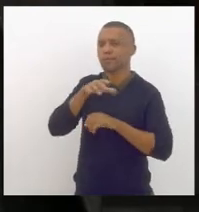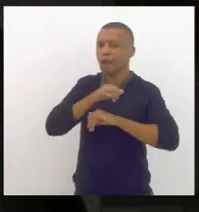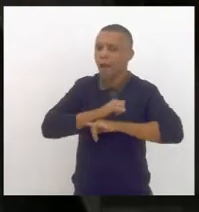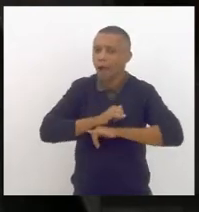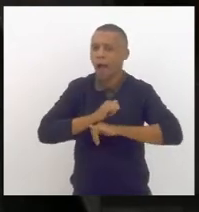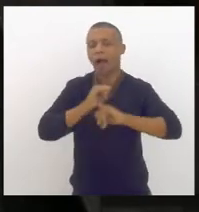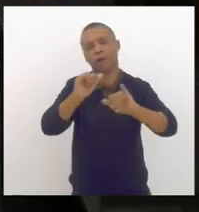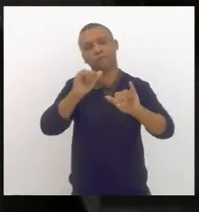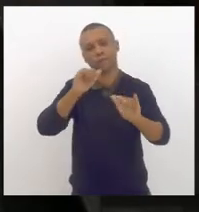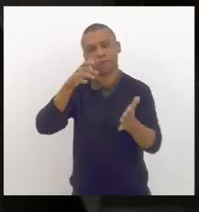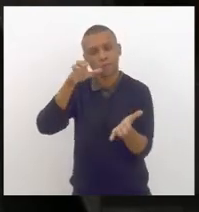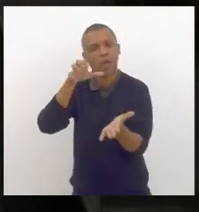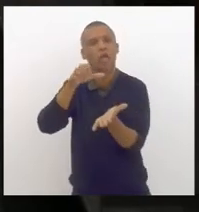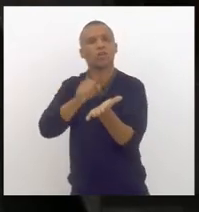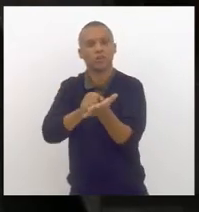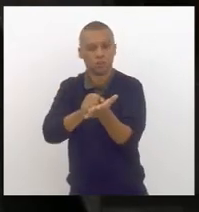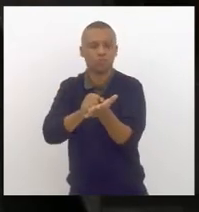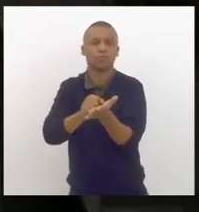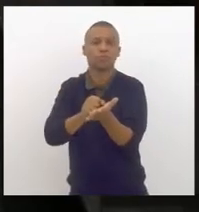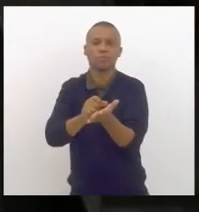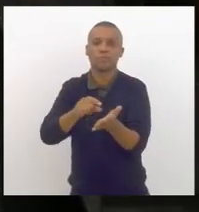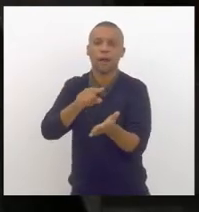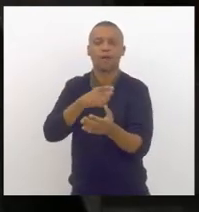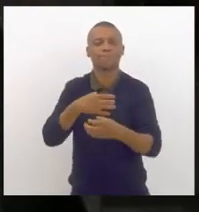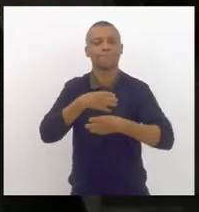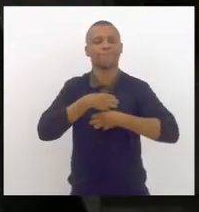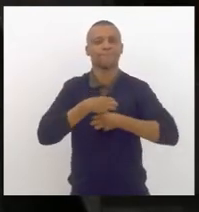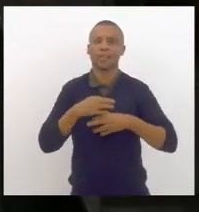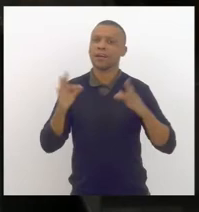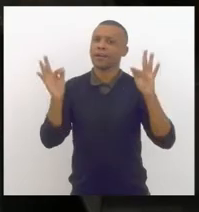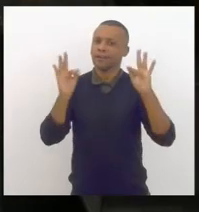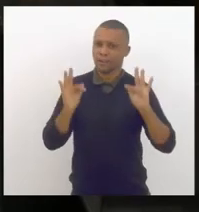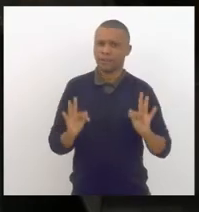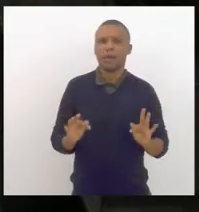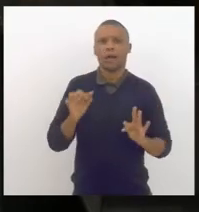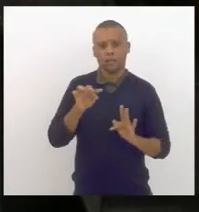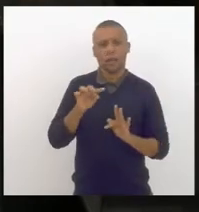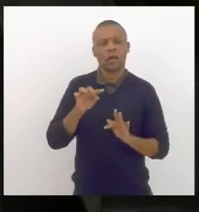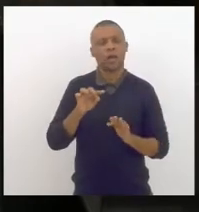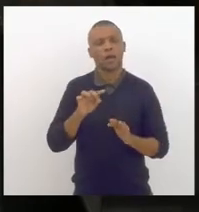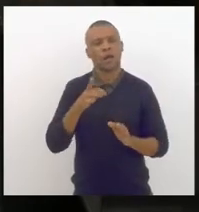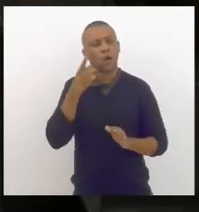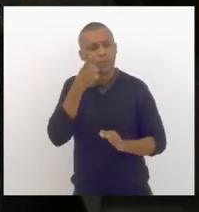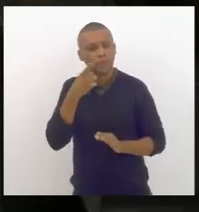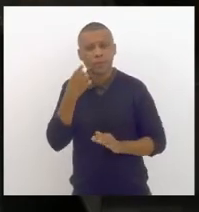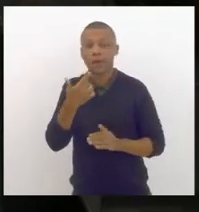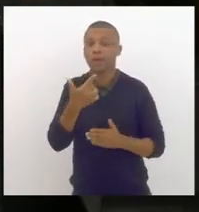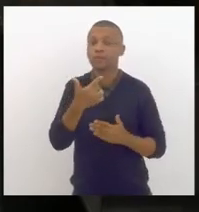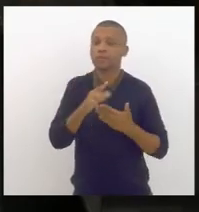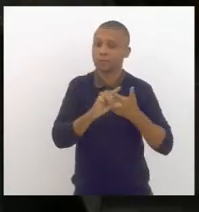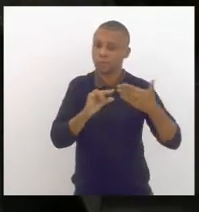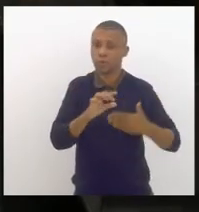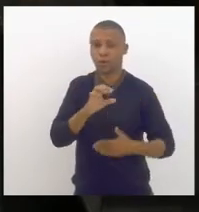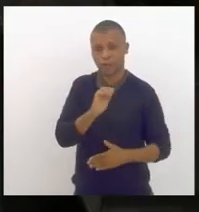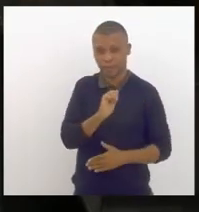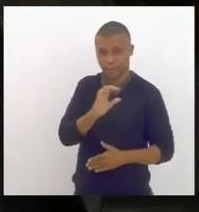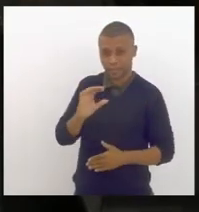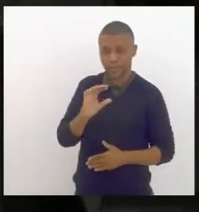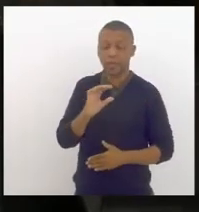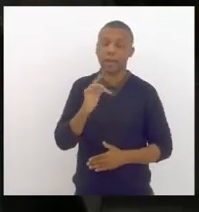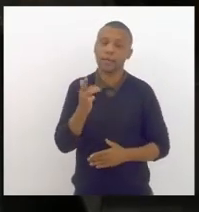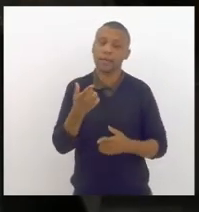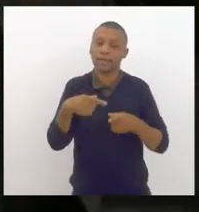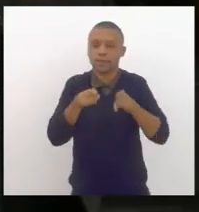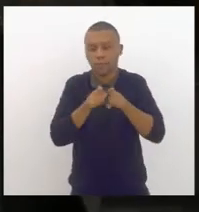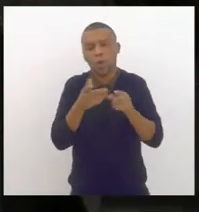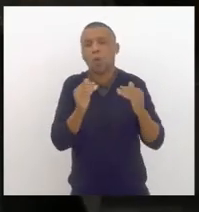para dizer da felicidade do deputado André Siciliano e para fazer a justa